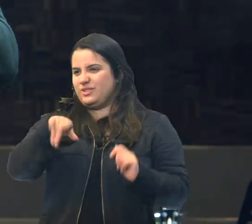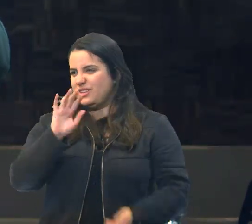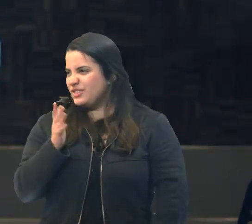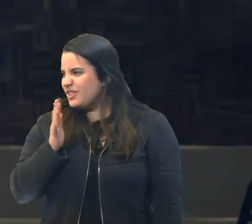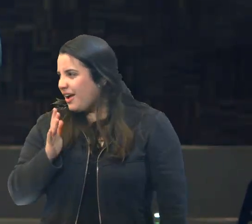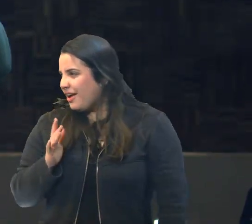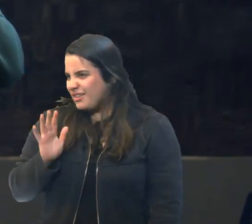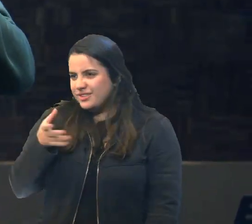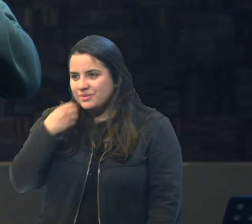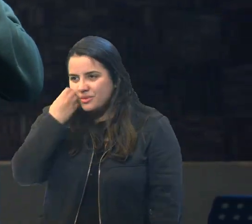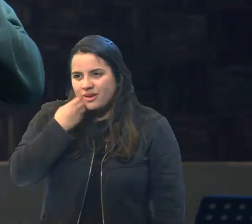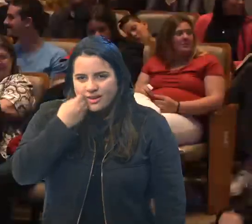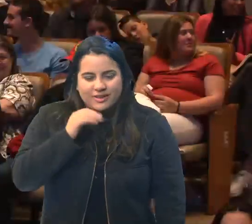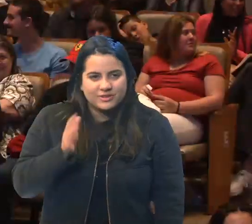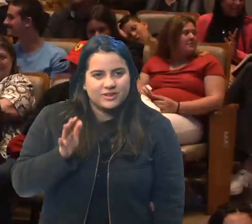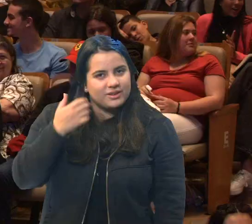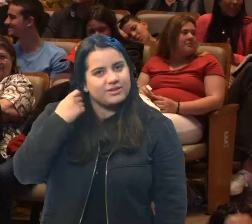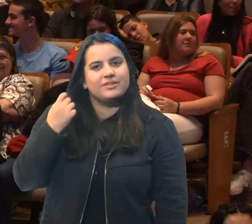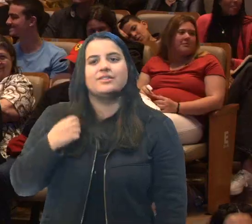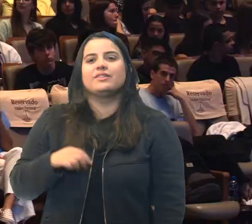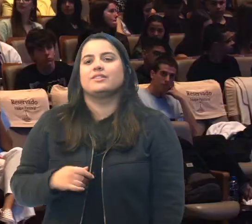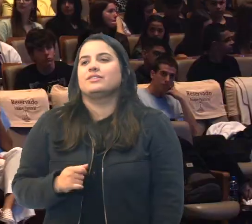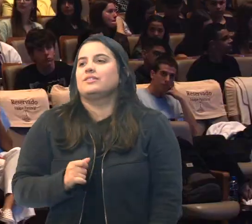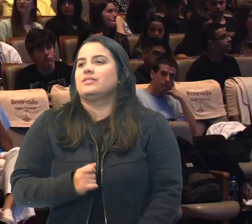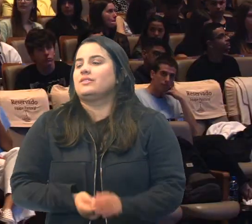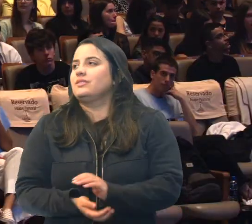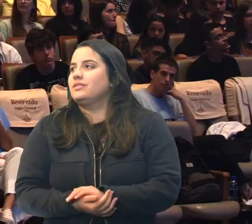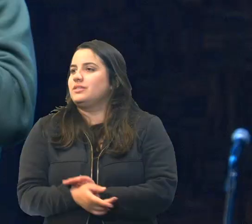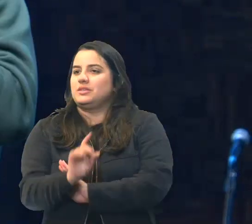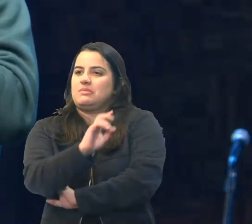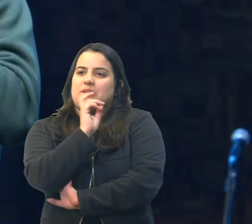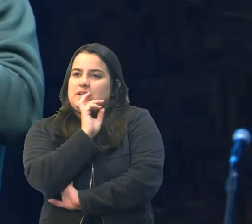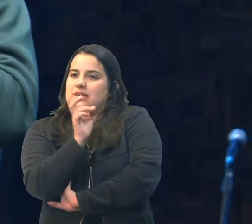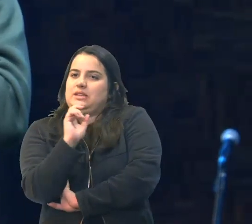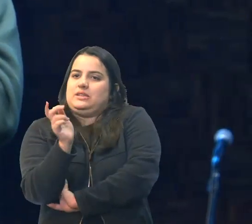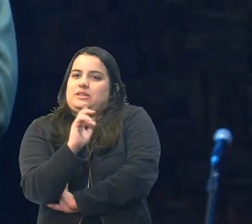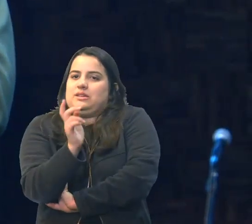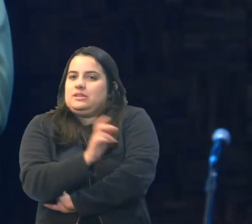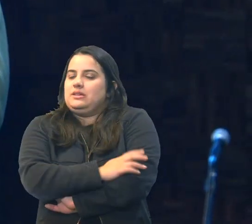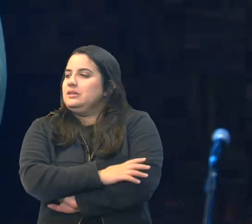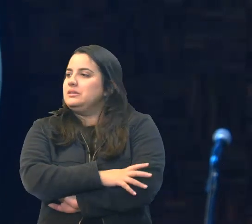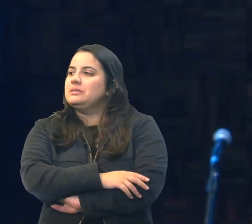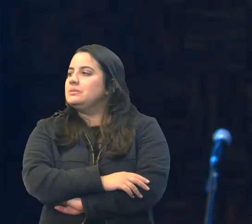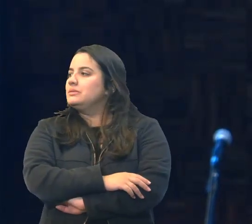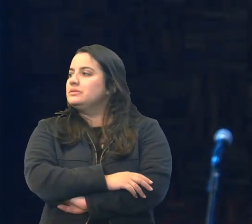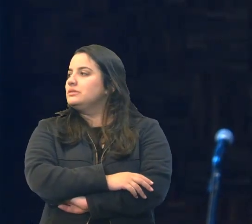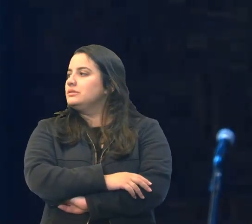isso? Levanta a mão. Não é para gritar não, criatura.